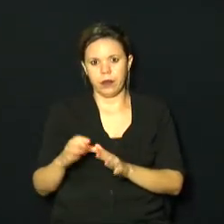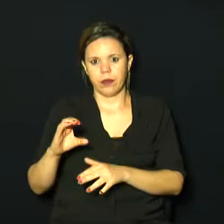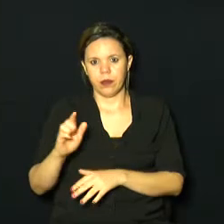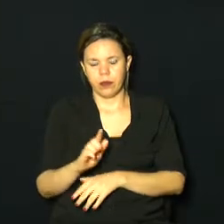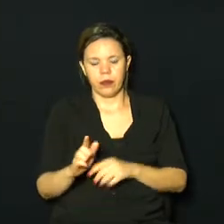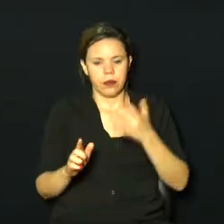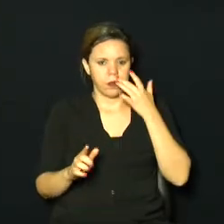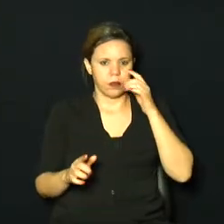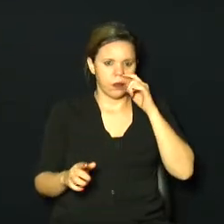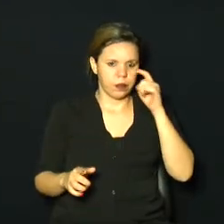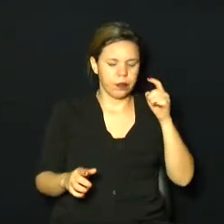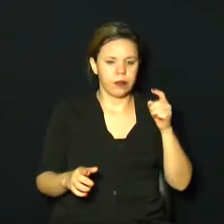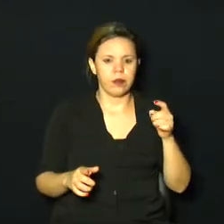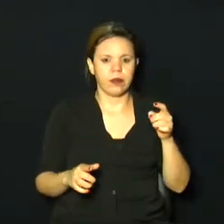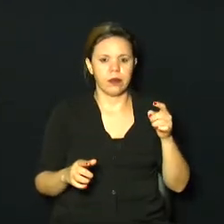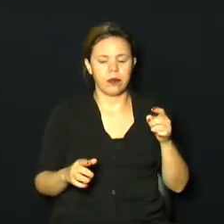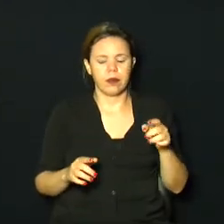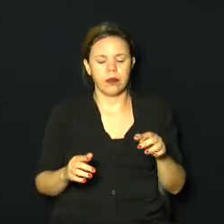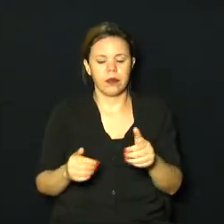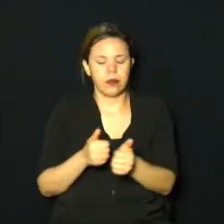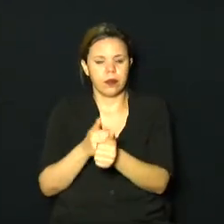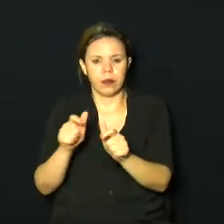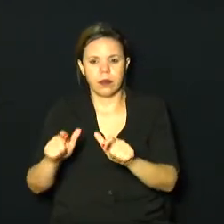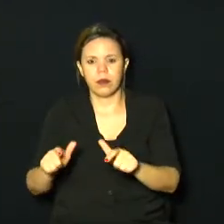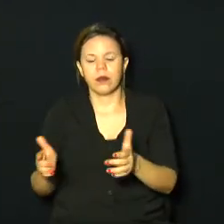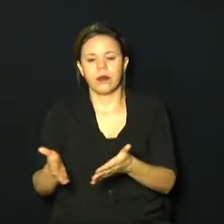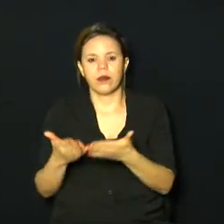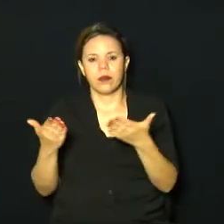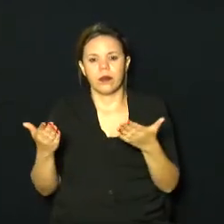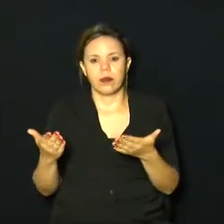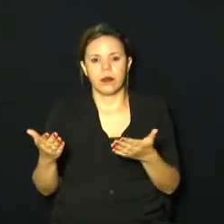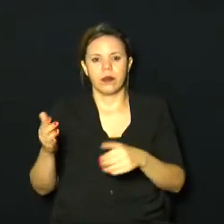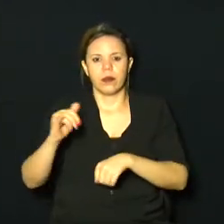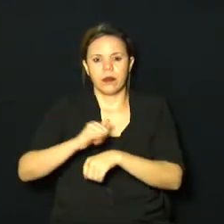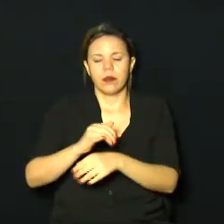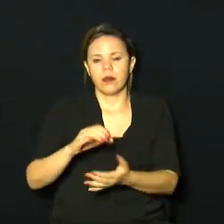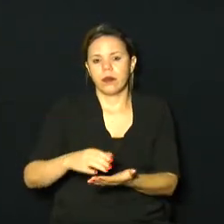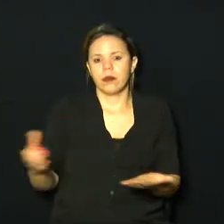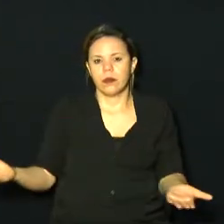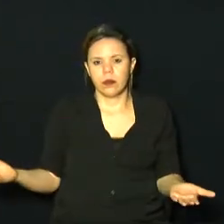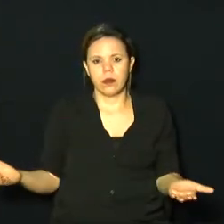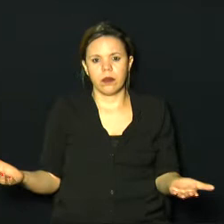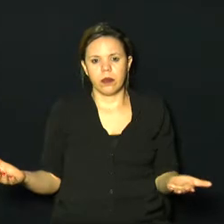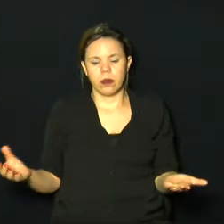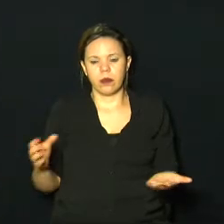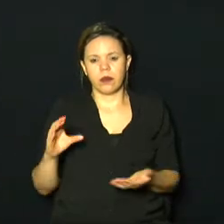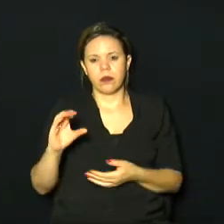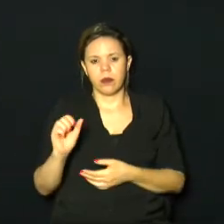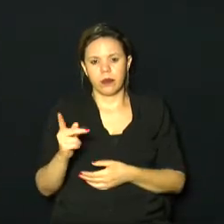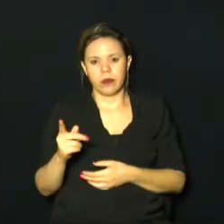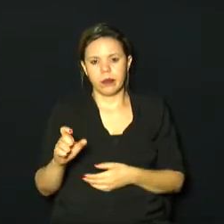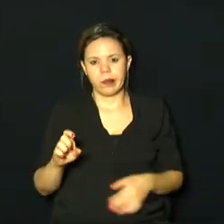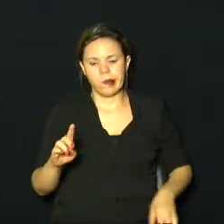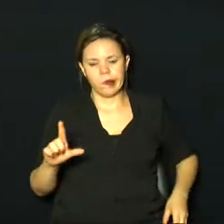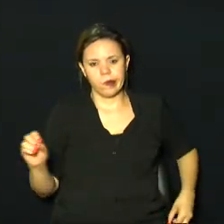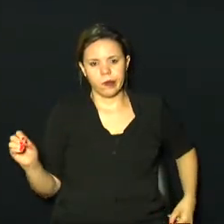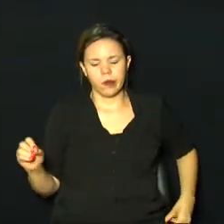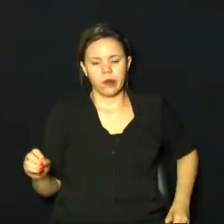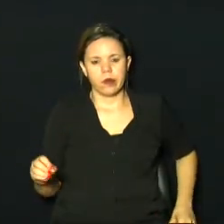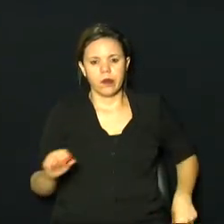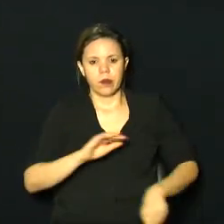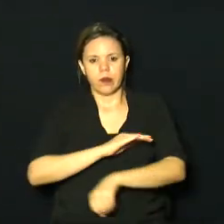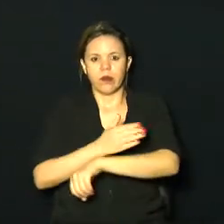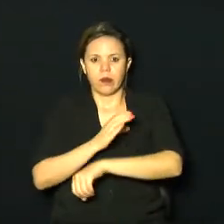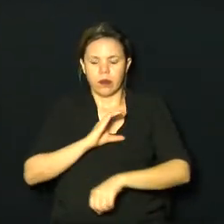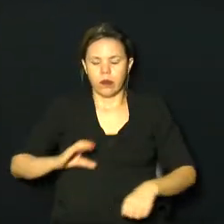Ouro Verde, no envolto de Viracopos e na região do Campo Belo e Monte Cristo, que se